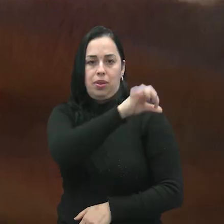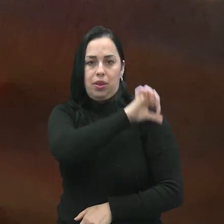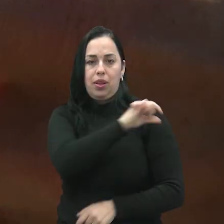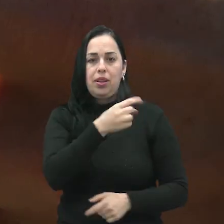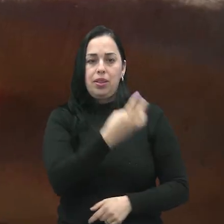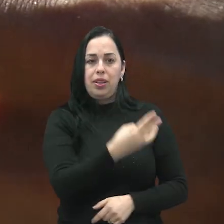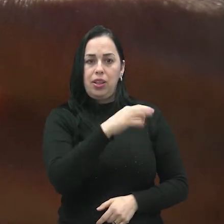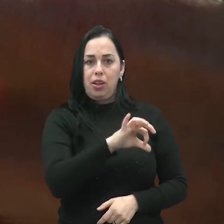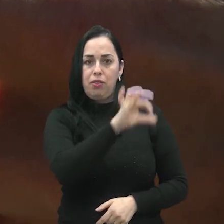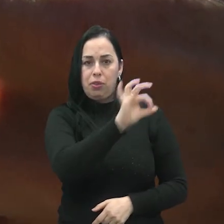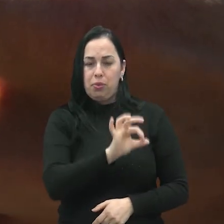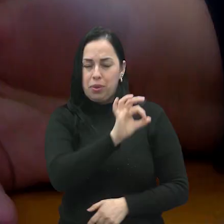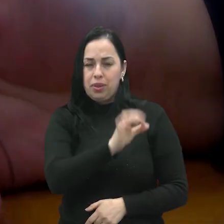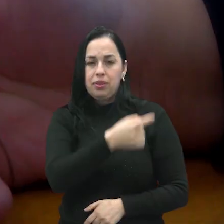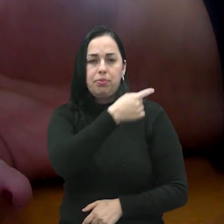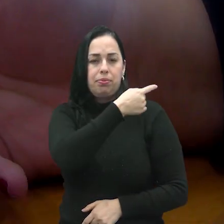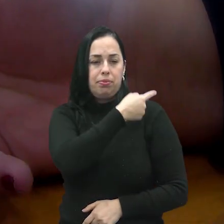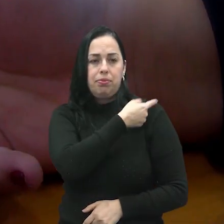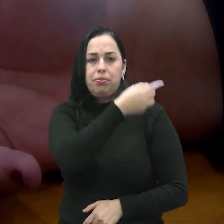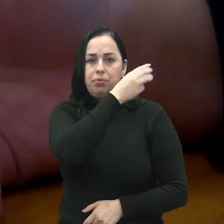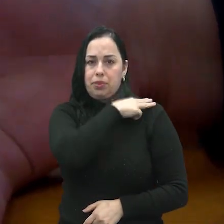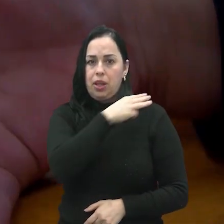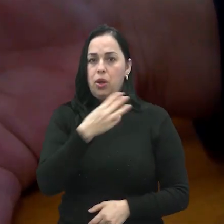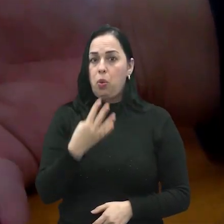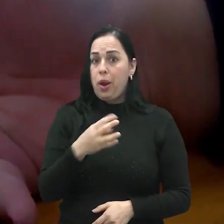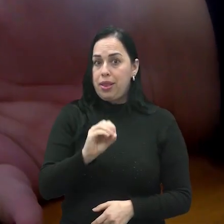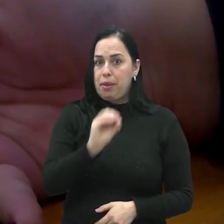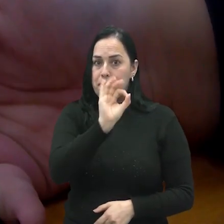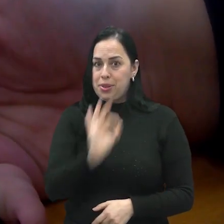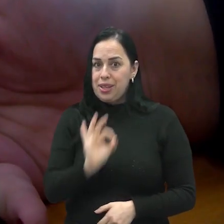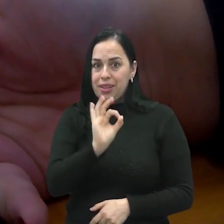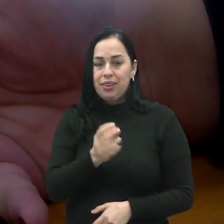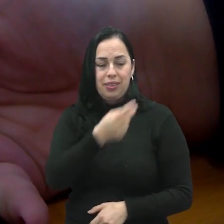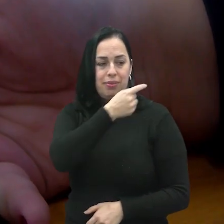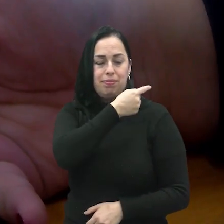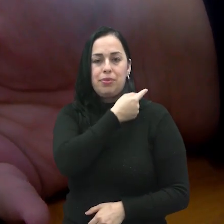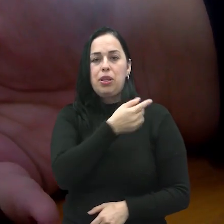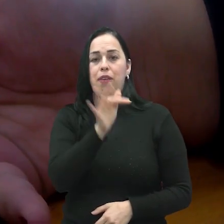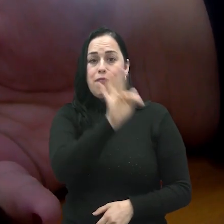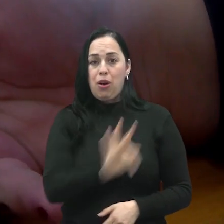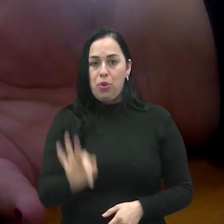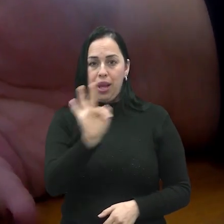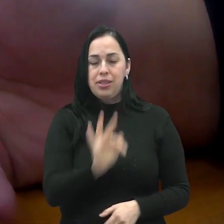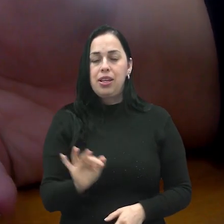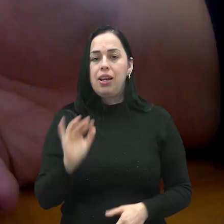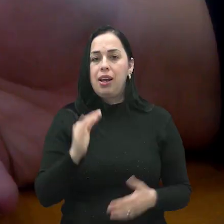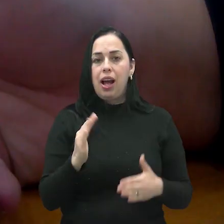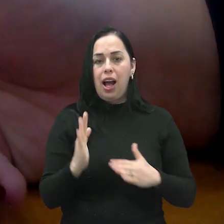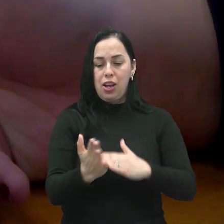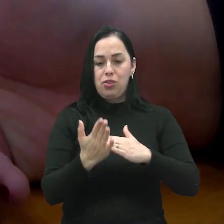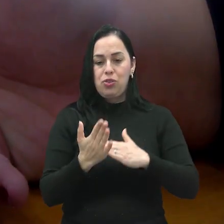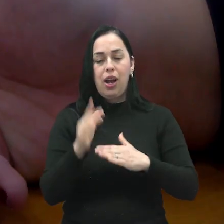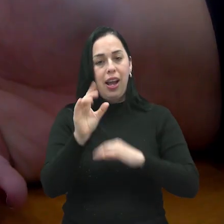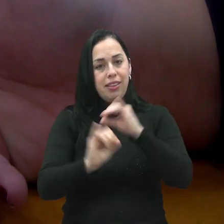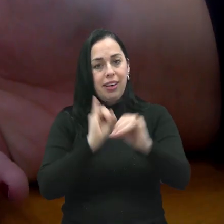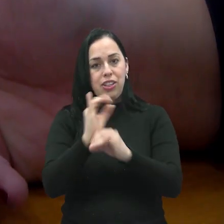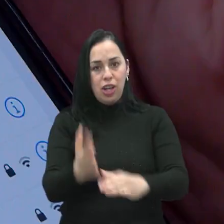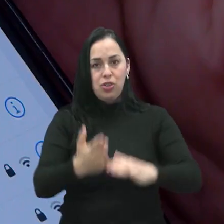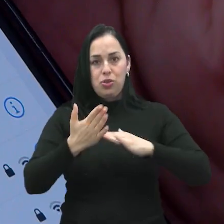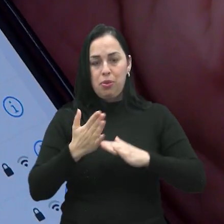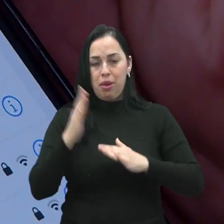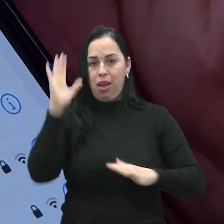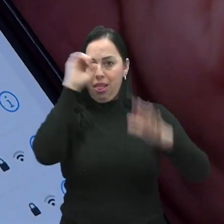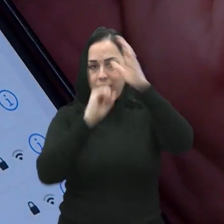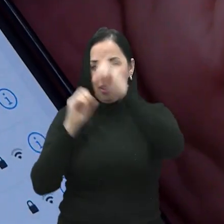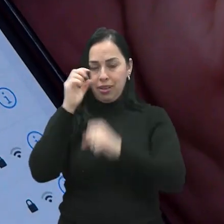do ensino médio e mais de 50% no ensino superior aproveitam o recurso para facilitar o processo de aprendizagem. Em São José